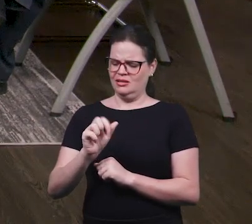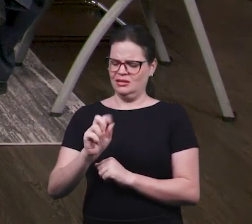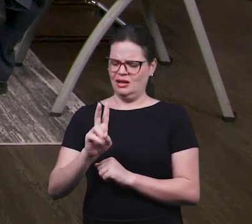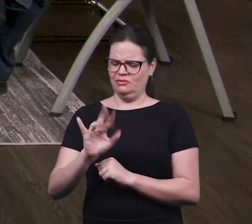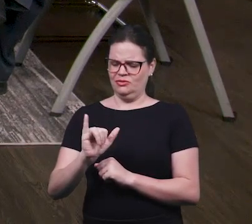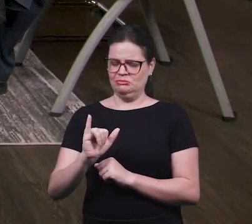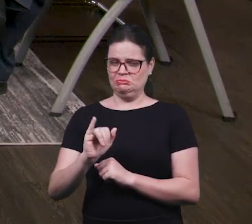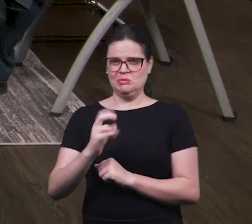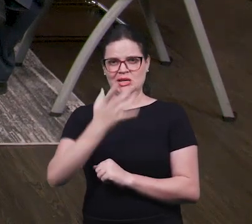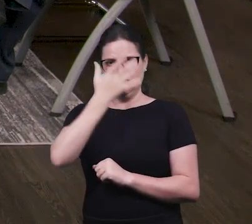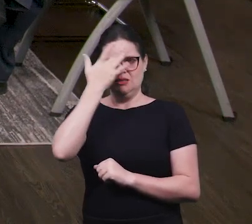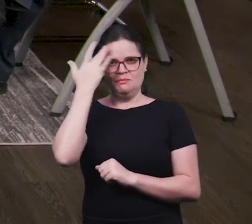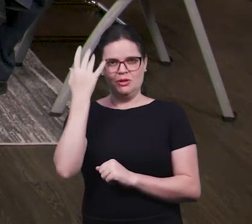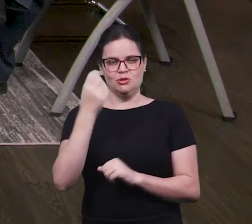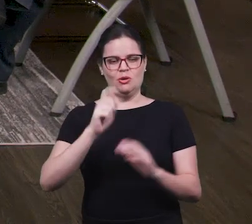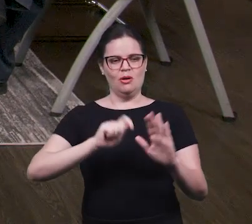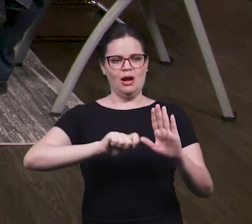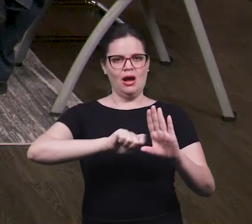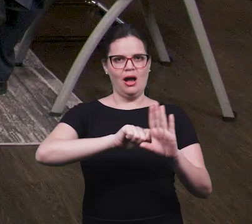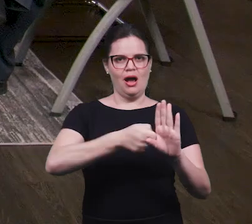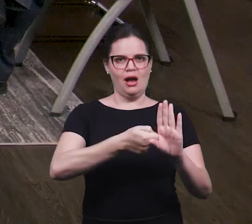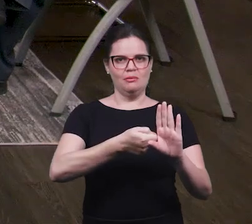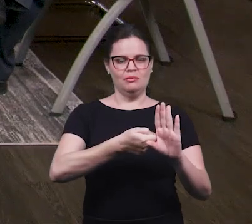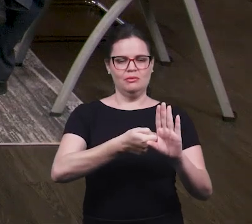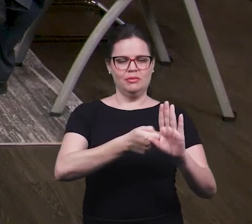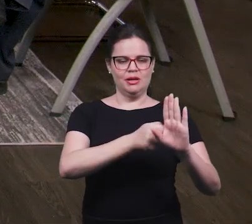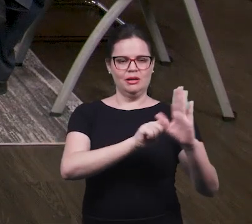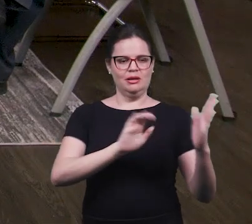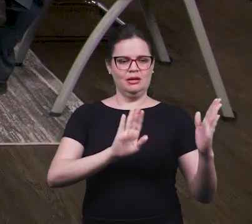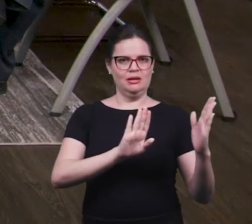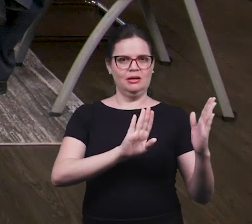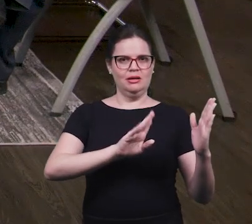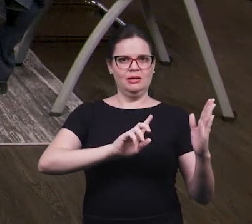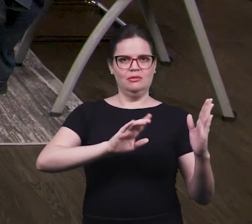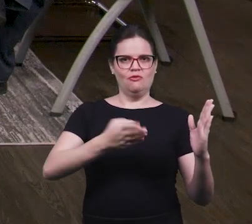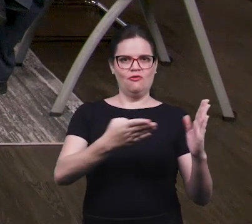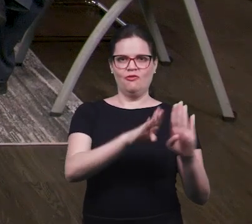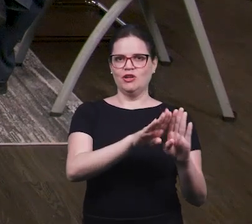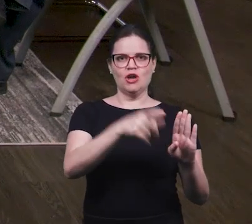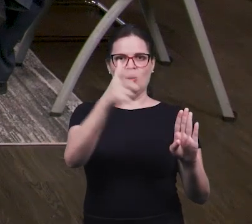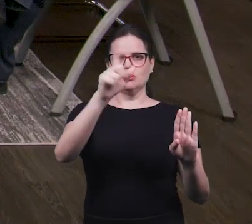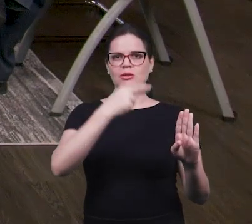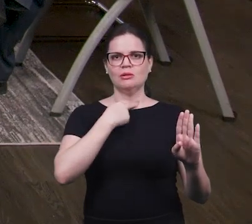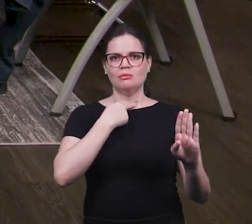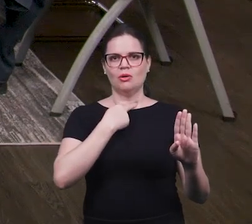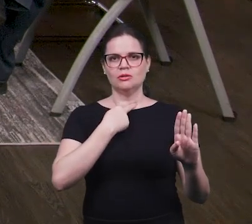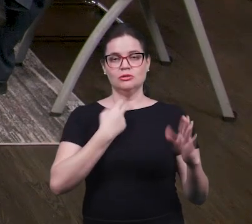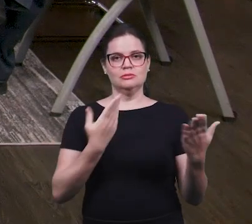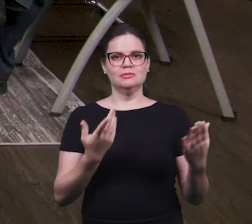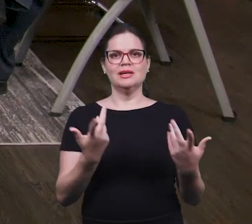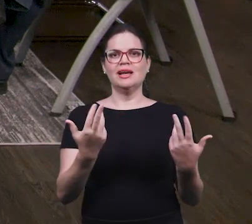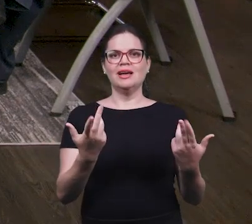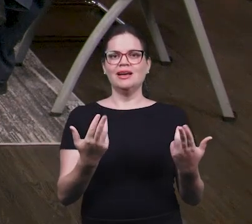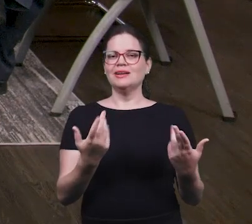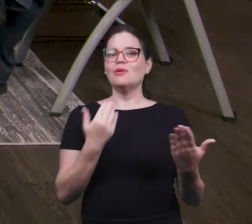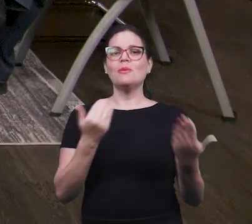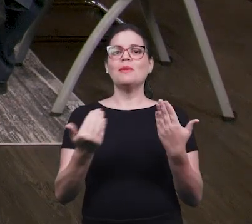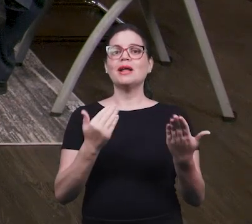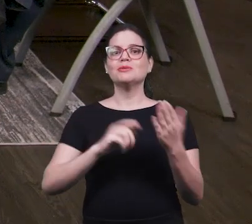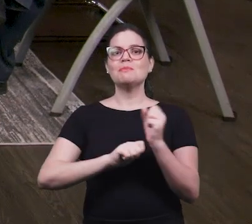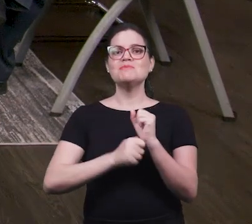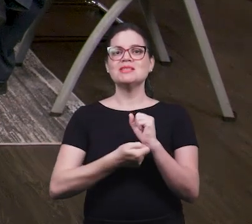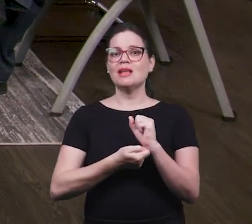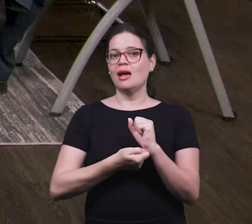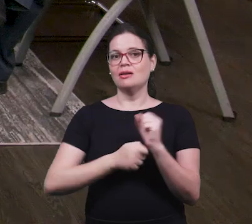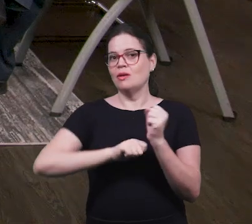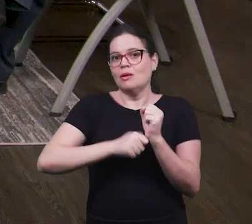chave, Israel volta à sua pátria. É a chave dele. Ele abriu, ninguém fecha. Não tem quem vai fechar